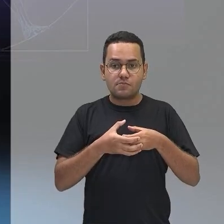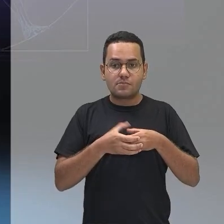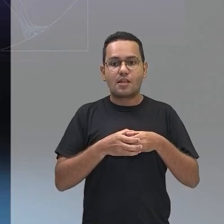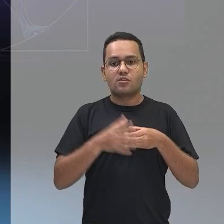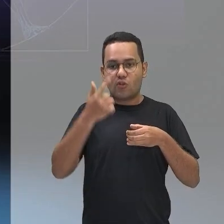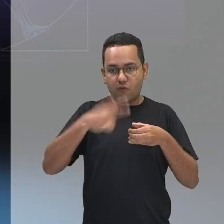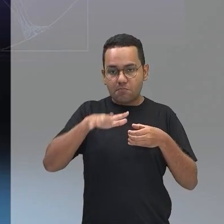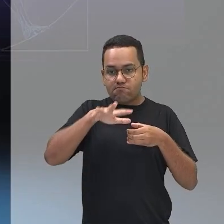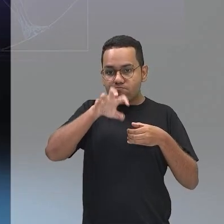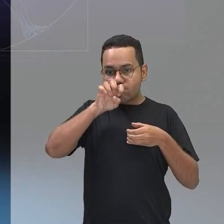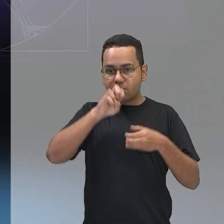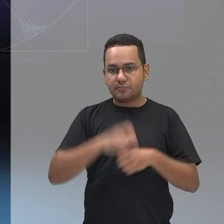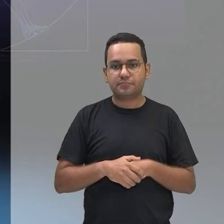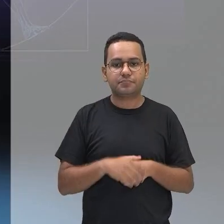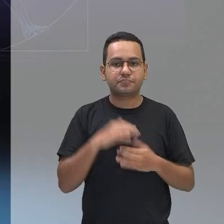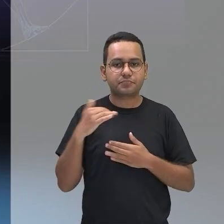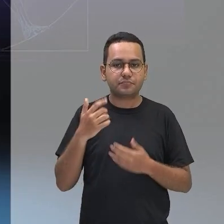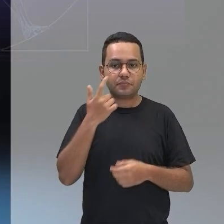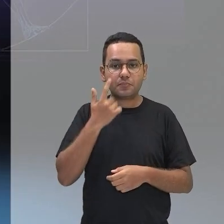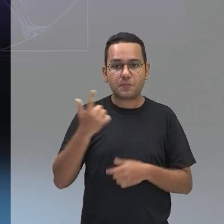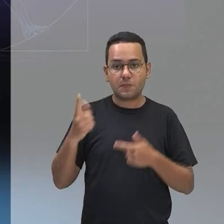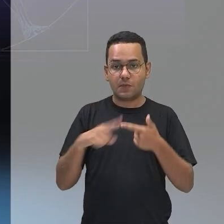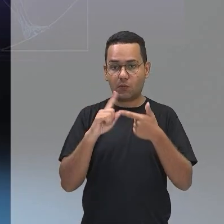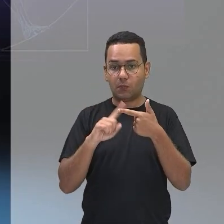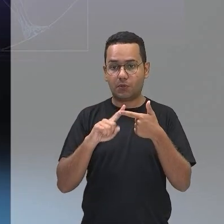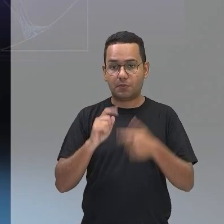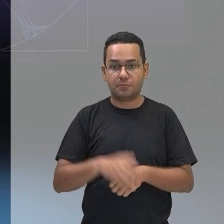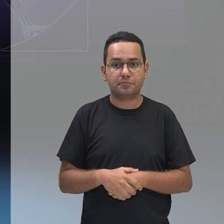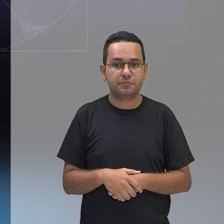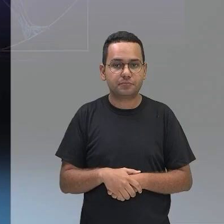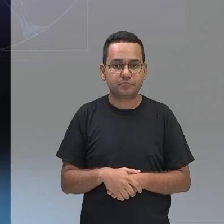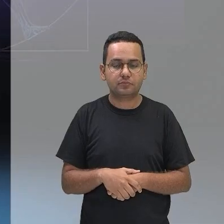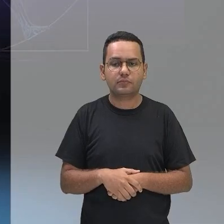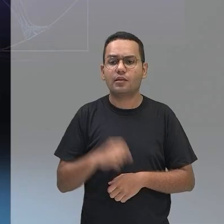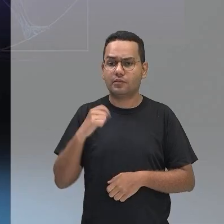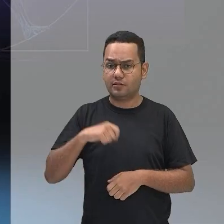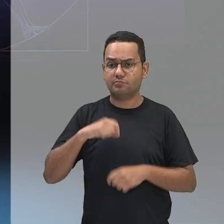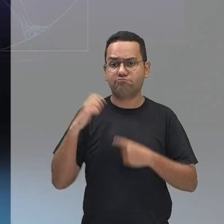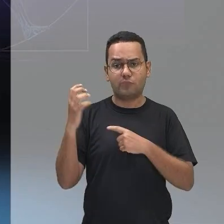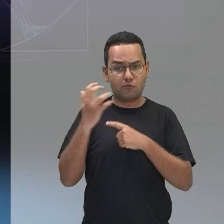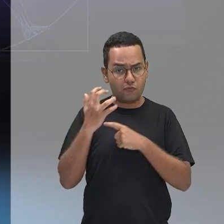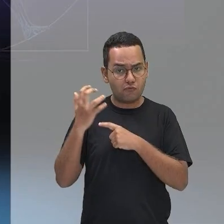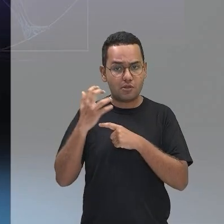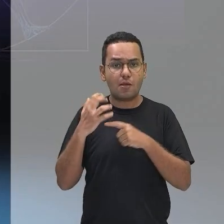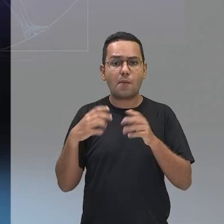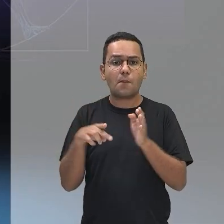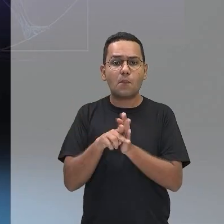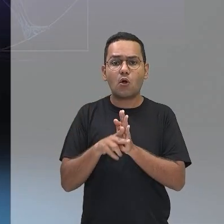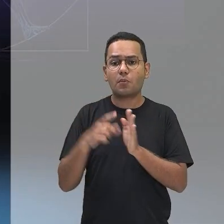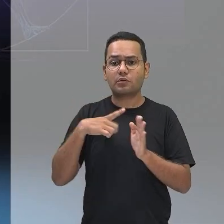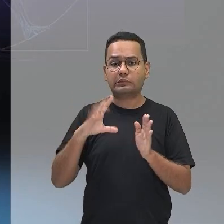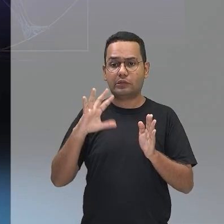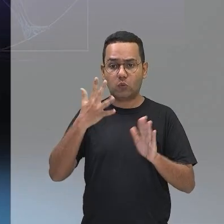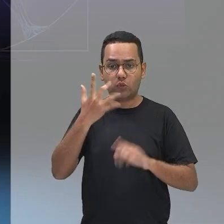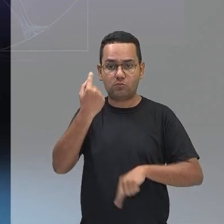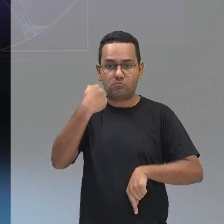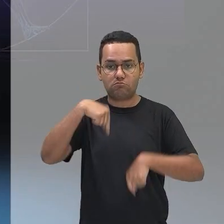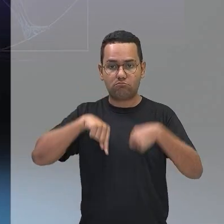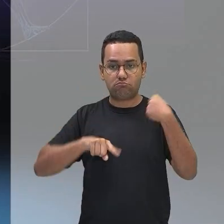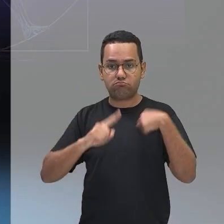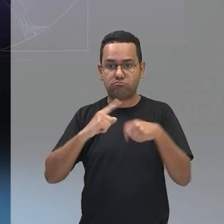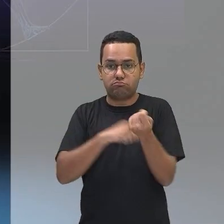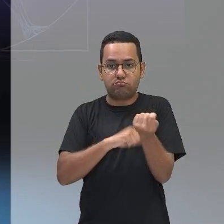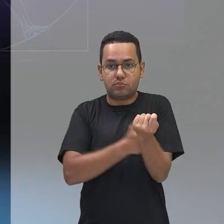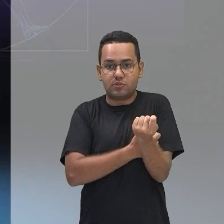né? Esse campo eletromagnético aqui, ó, da Terra, influencia nessa parte da circulação também, aonde,